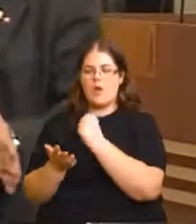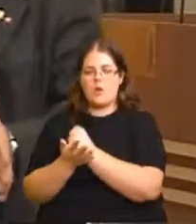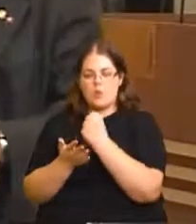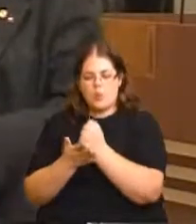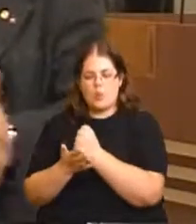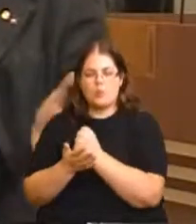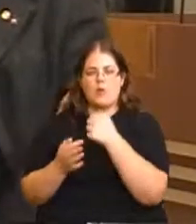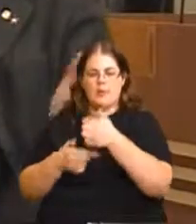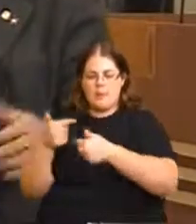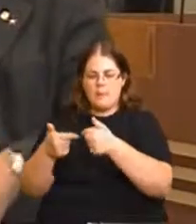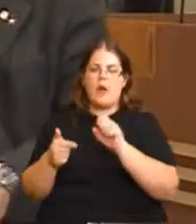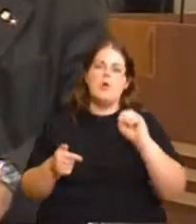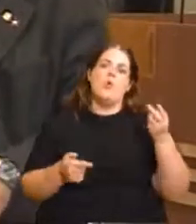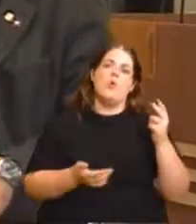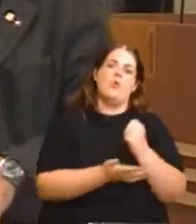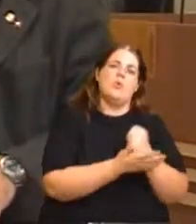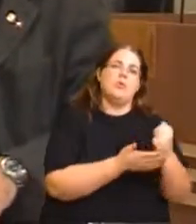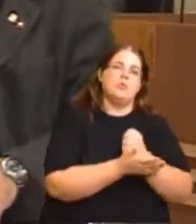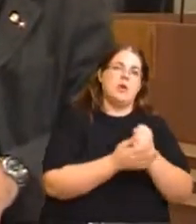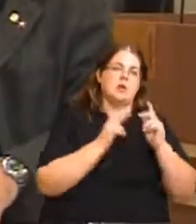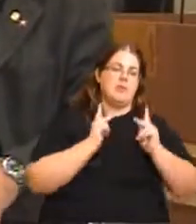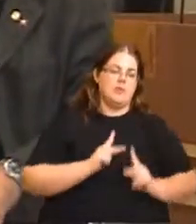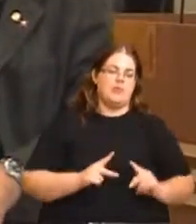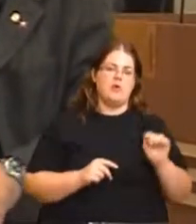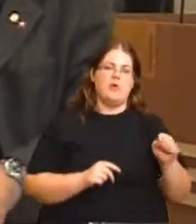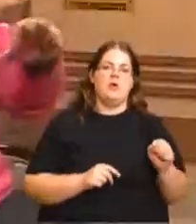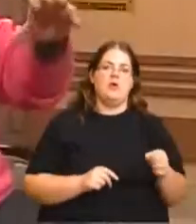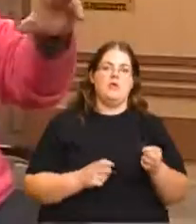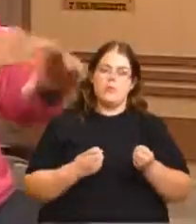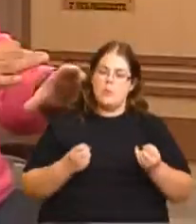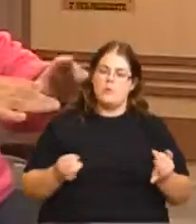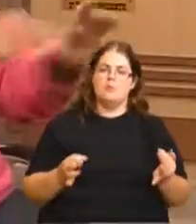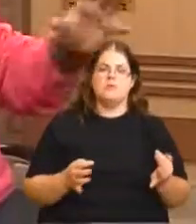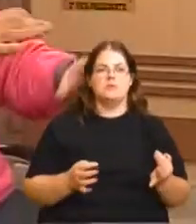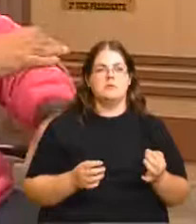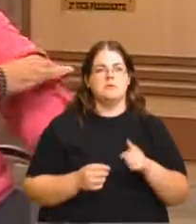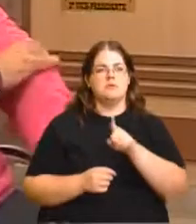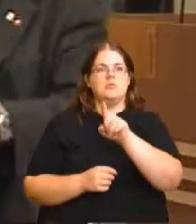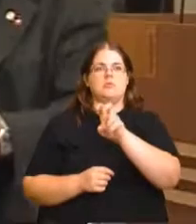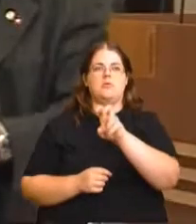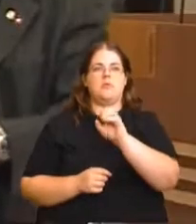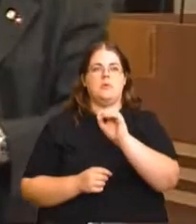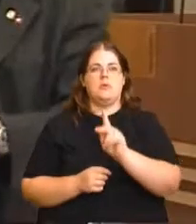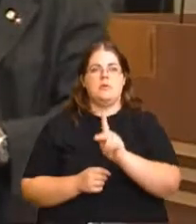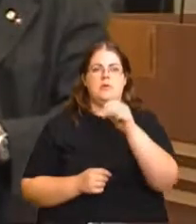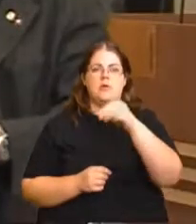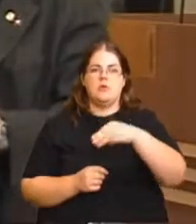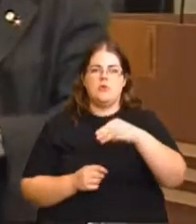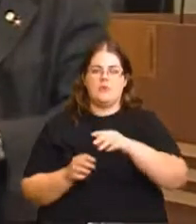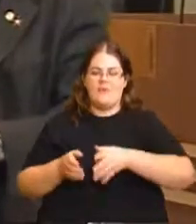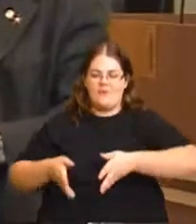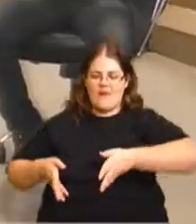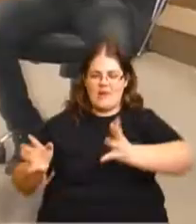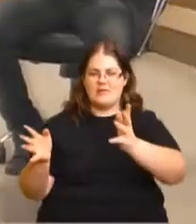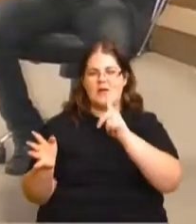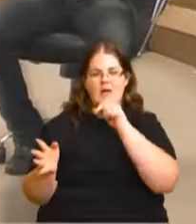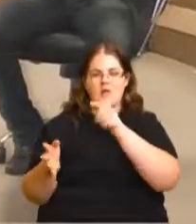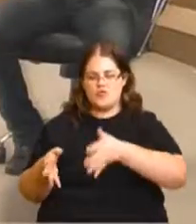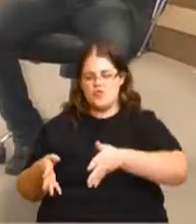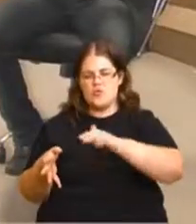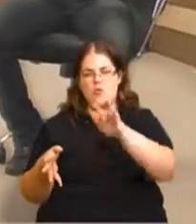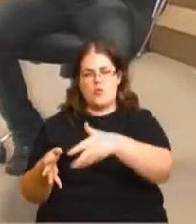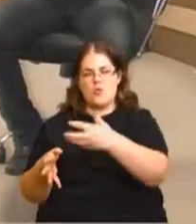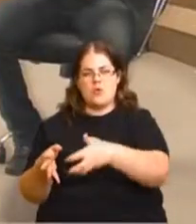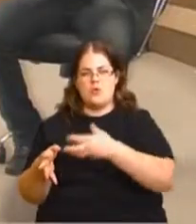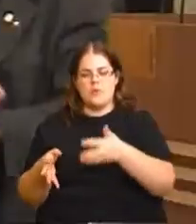contratar pessoas. Eles optaram por contratar serviço. Não está vinculado, então, ao número de pessoas. Não... Foi contratado 150 quilômetros de valeta. Se isso vai ser feito por uma, 10...